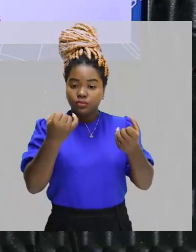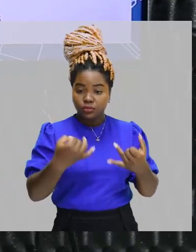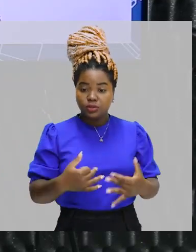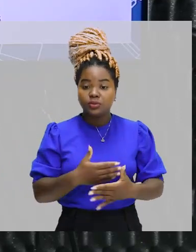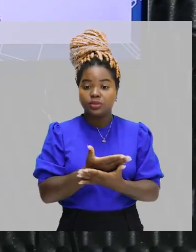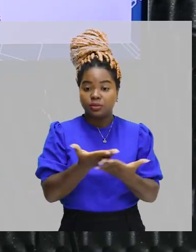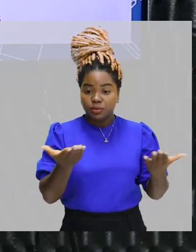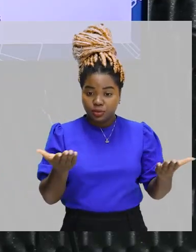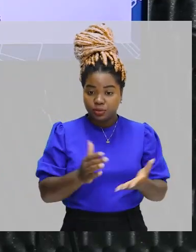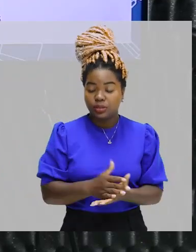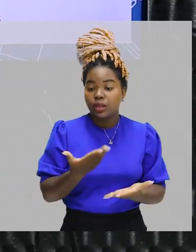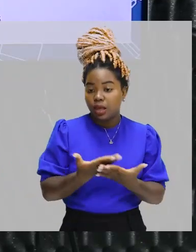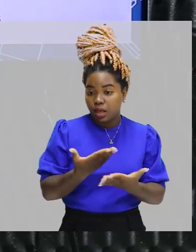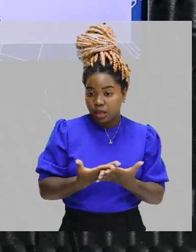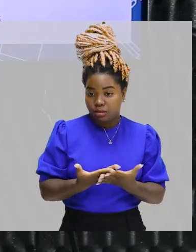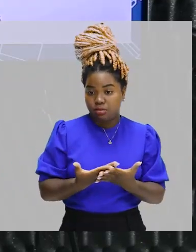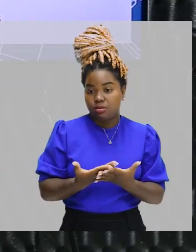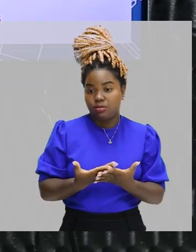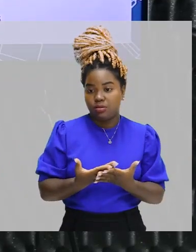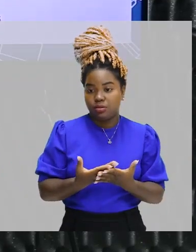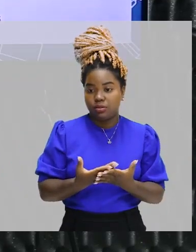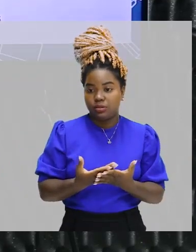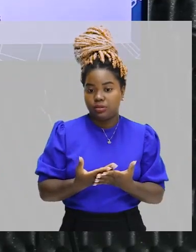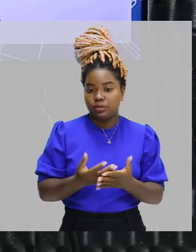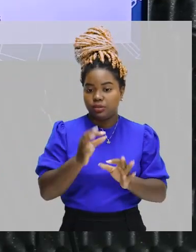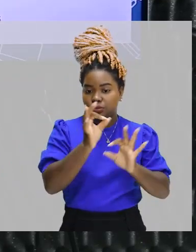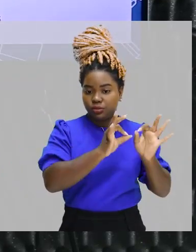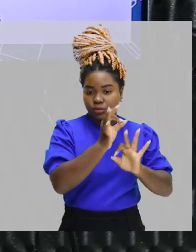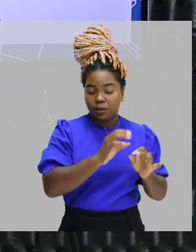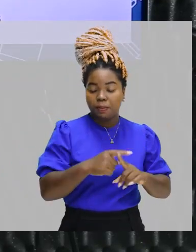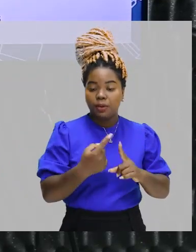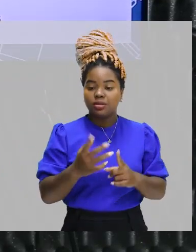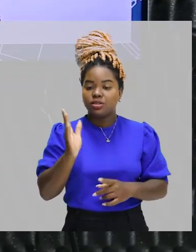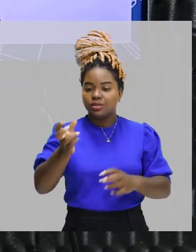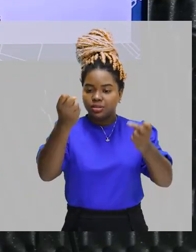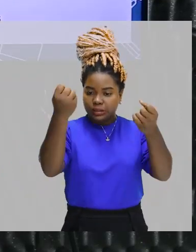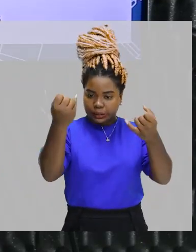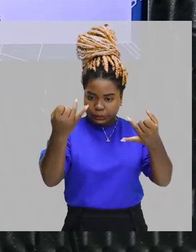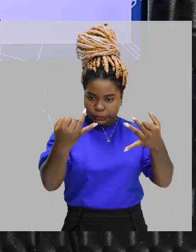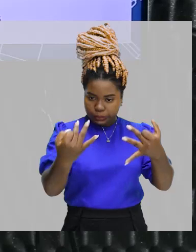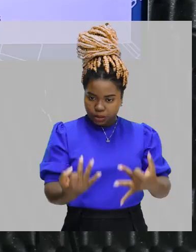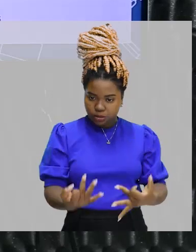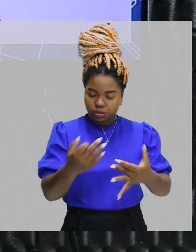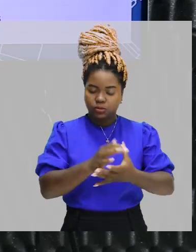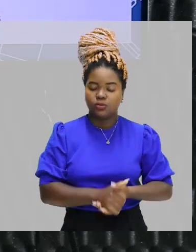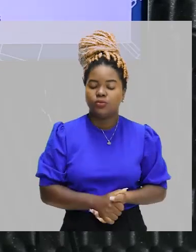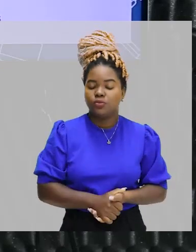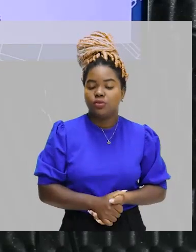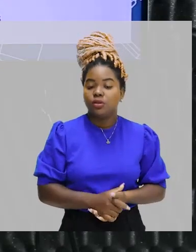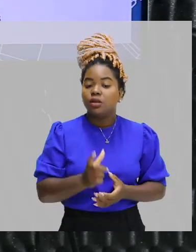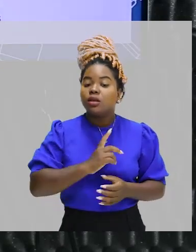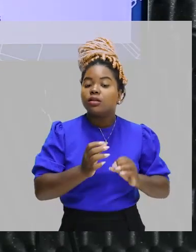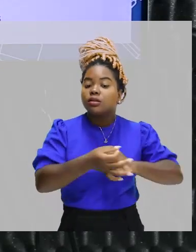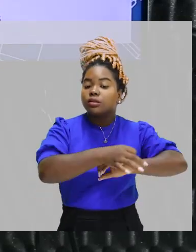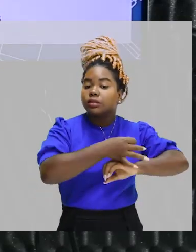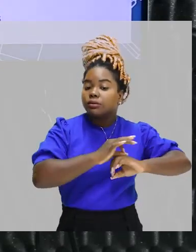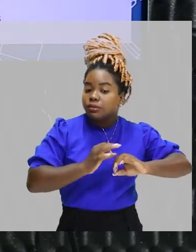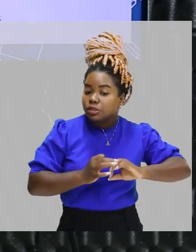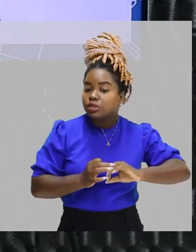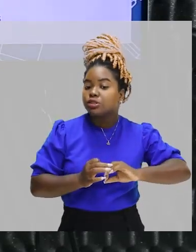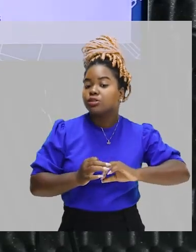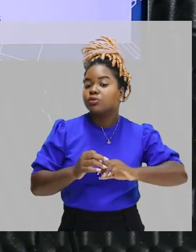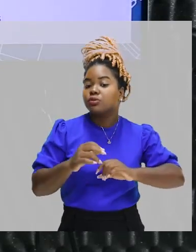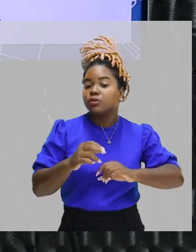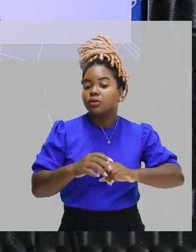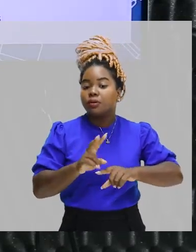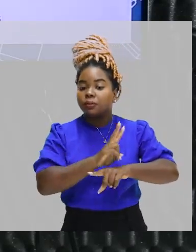bastante na aula sobre aceleradores de partículas, tá certo? Mas já adiantando, que existem aceleradores de partículas diferentes. Tem os colisores,